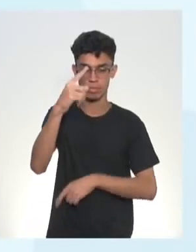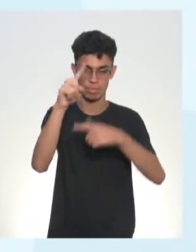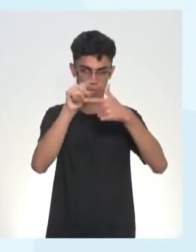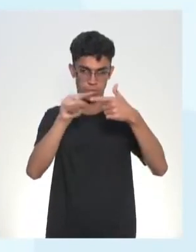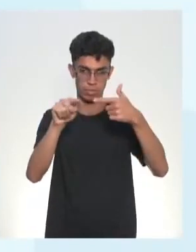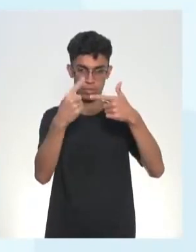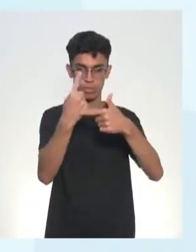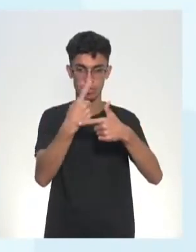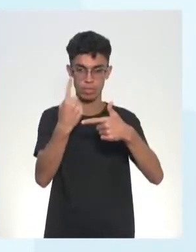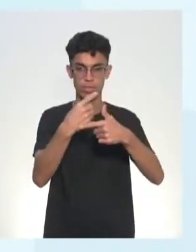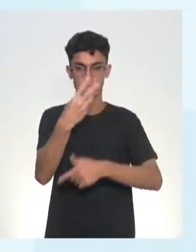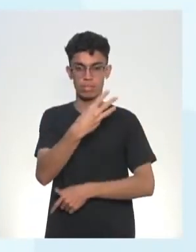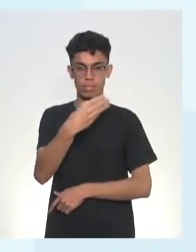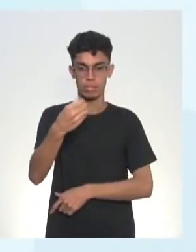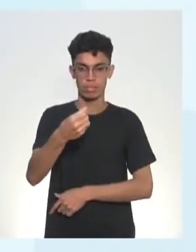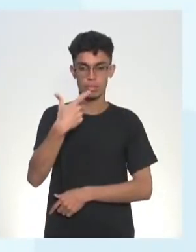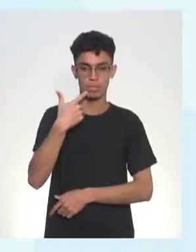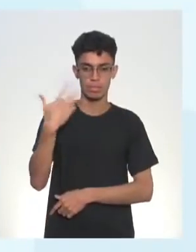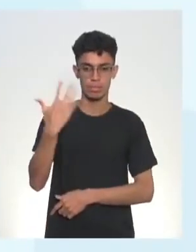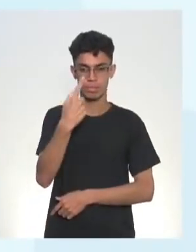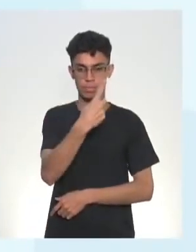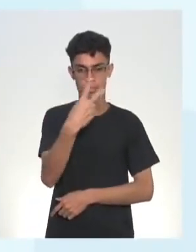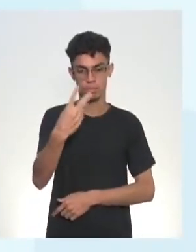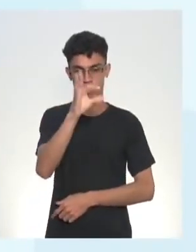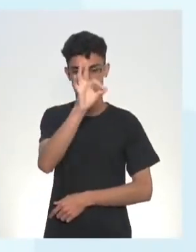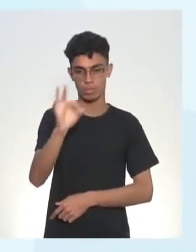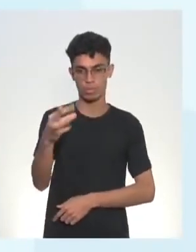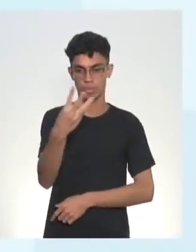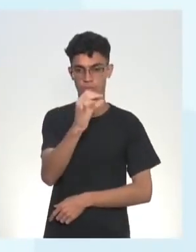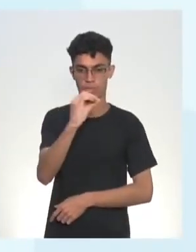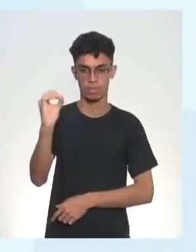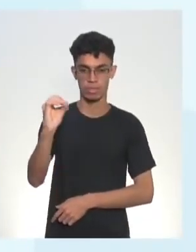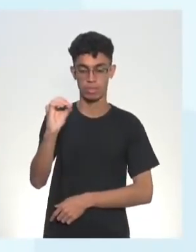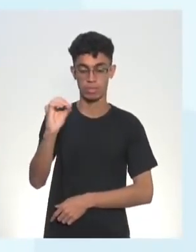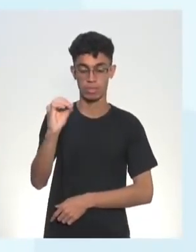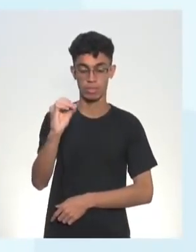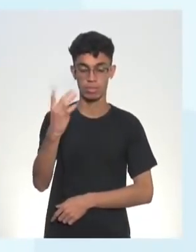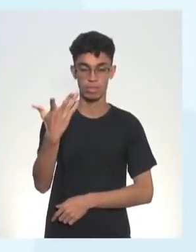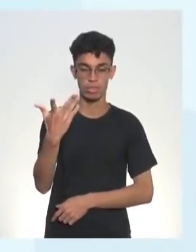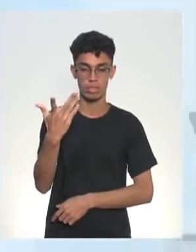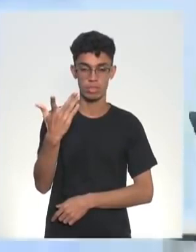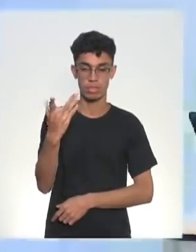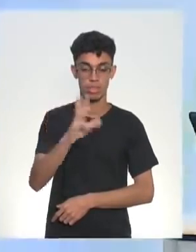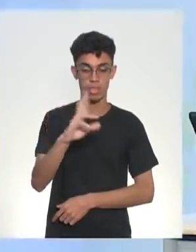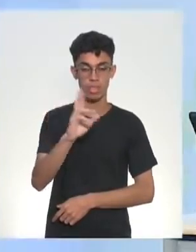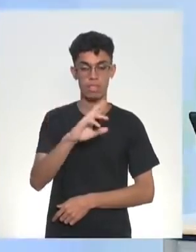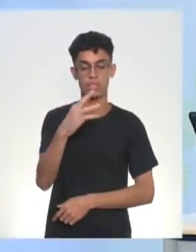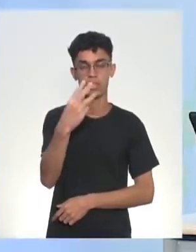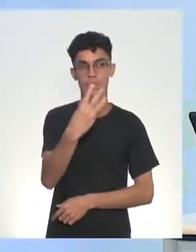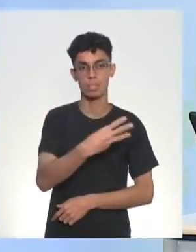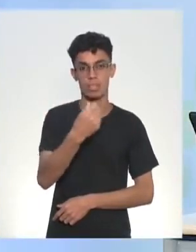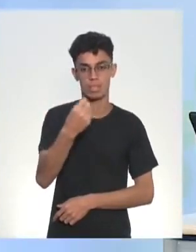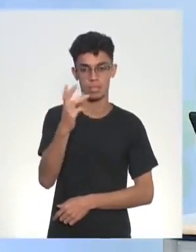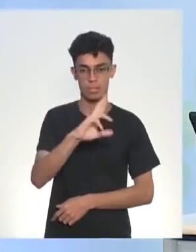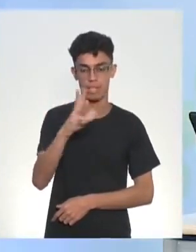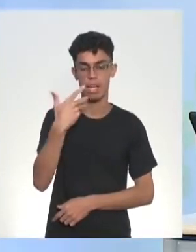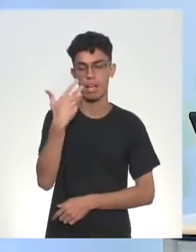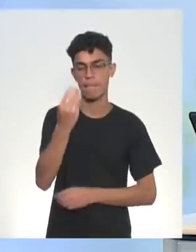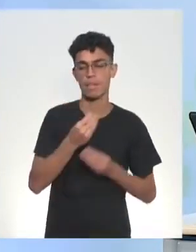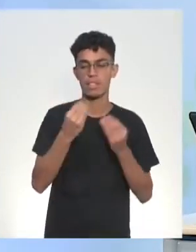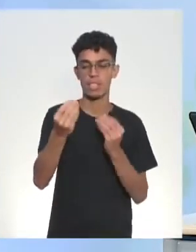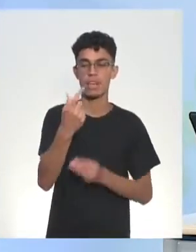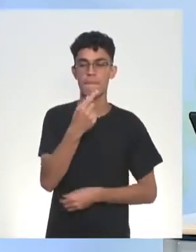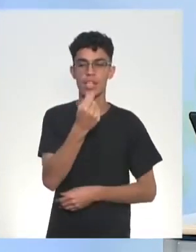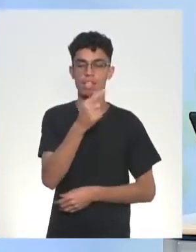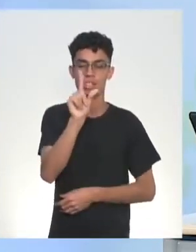dá 36. Então, 12% de R$300 são R$36. Então, se alguém falar para você, eu vou te dar um desconto